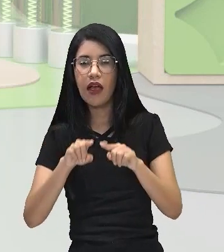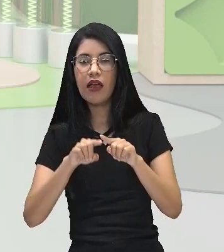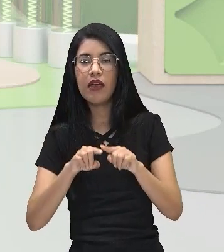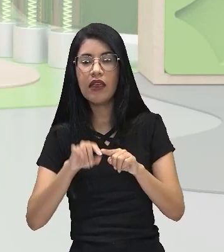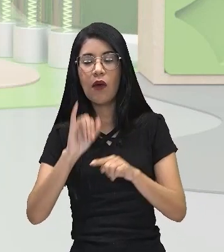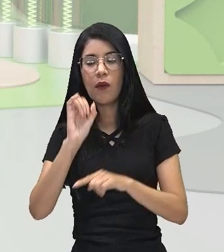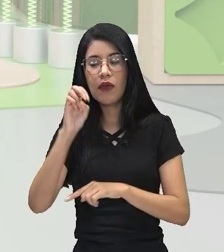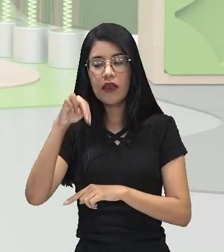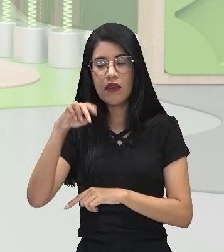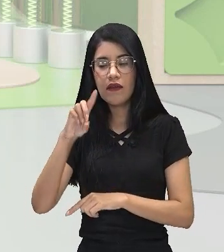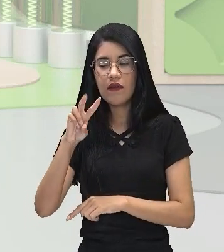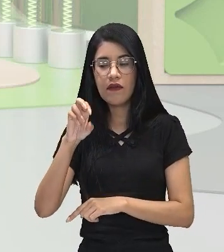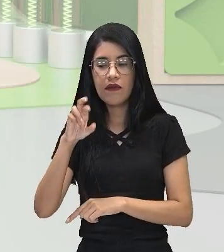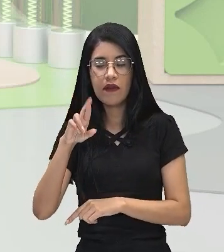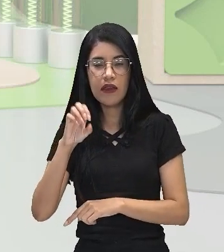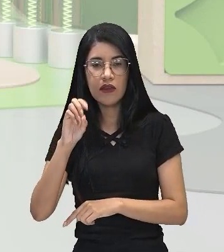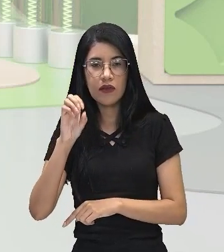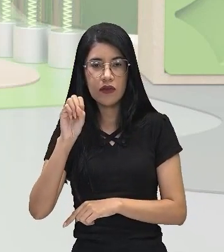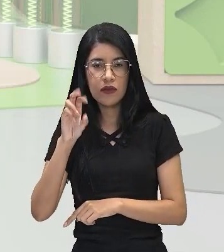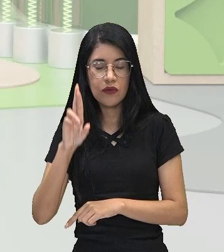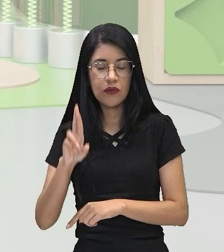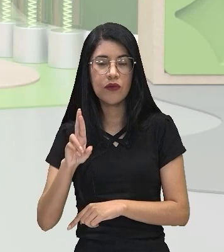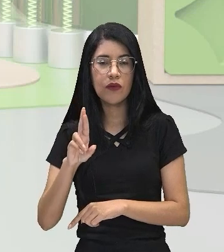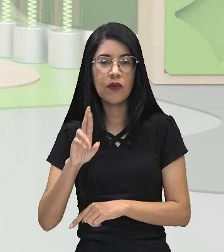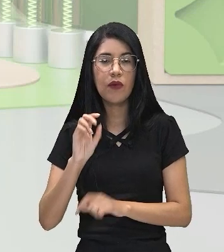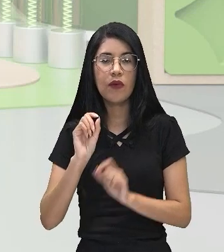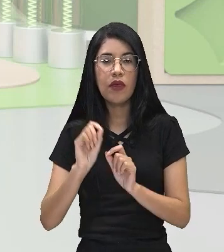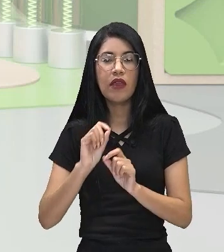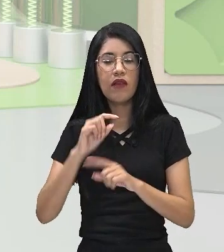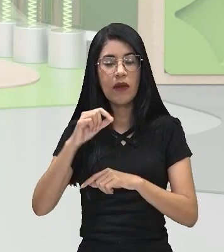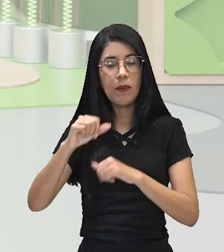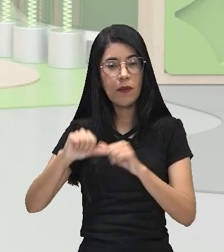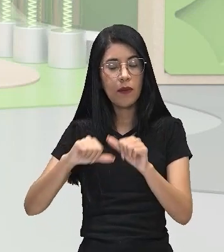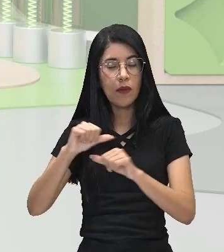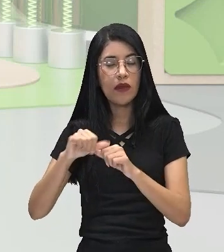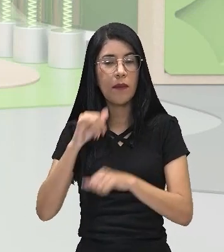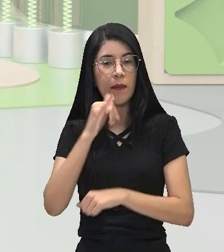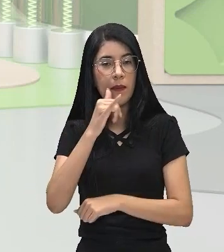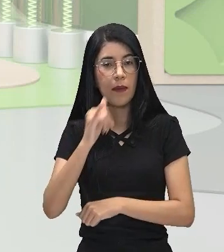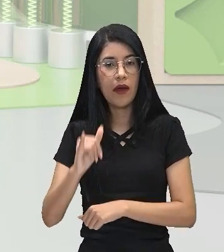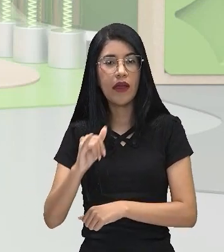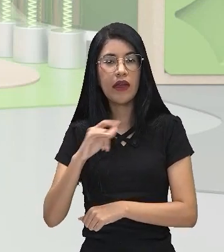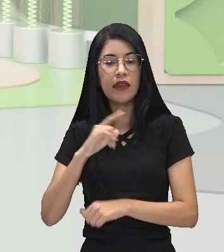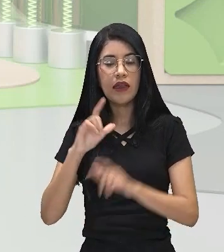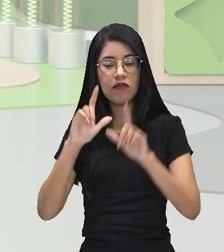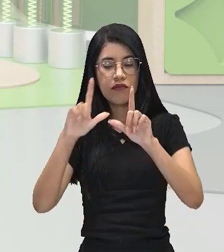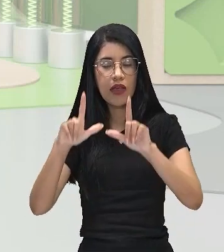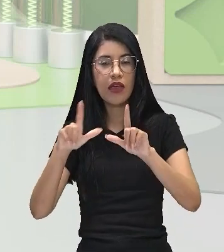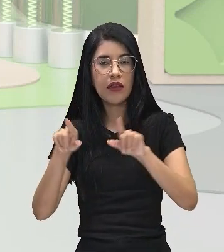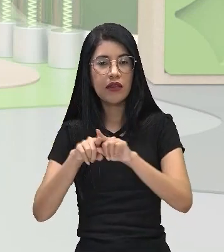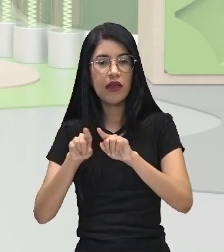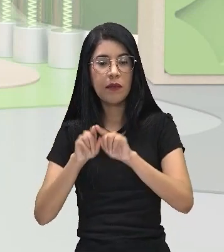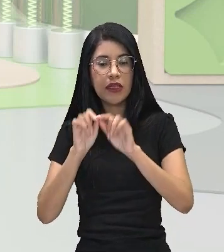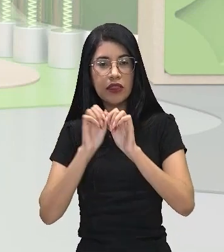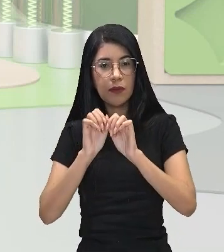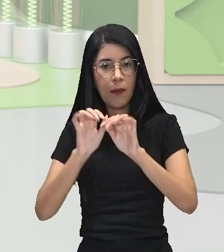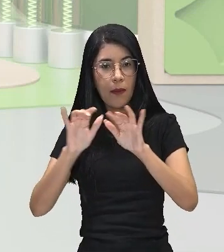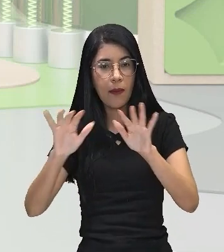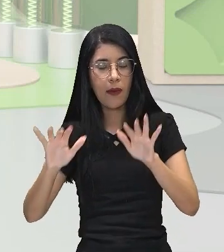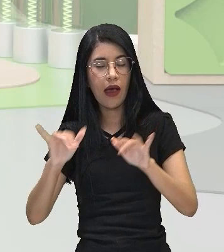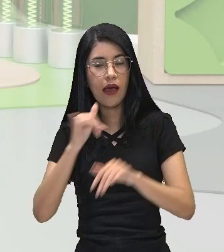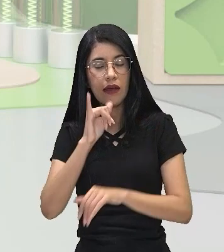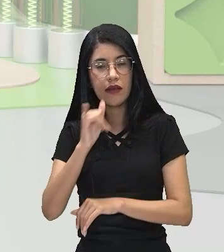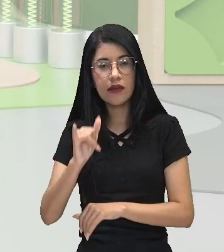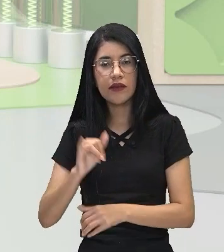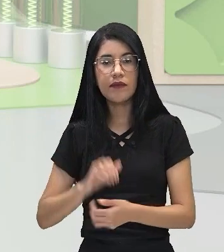vai transformar ali nessa corrente elétrica, certo? E tem um quadro de distribuição também lá na nossa imagem. Esse quadro é que vai